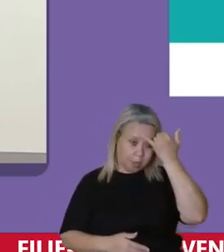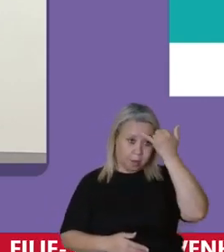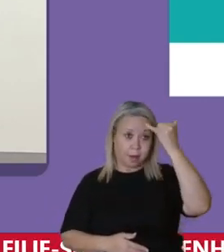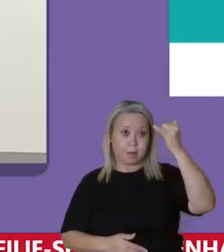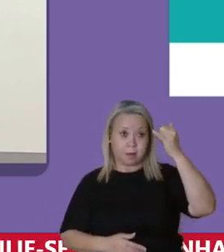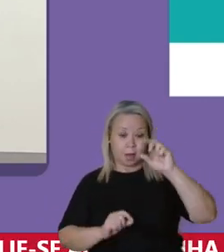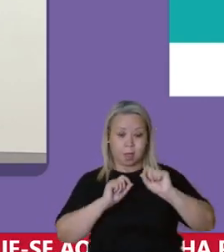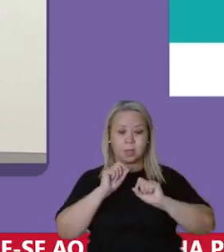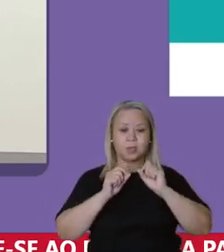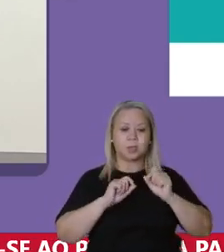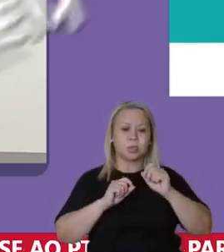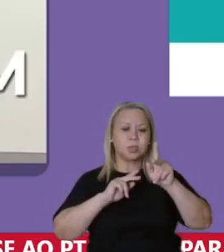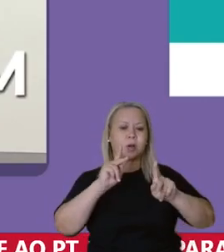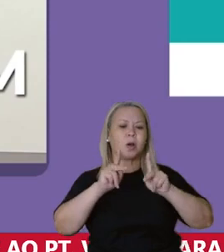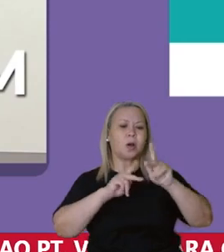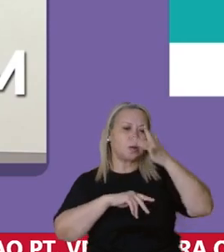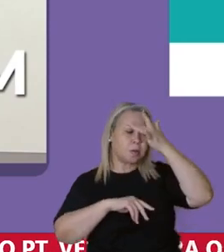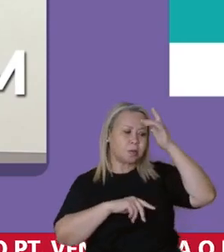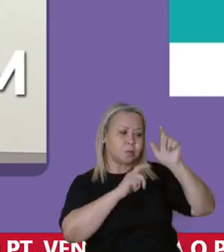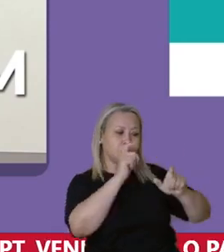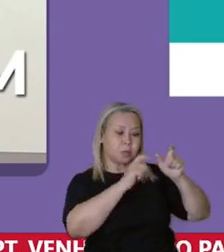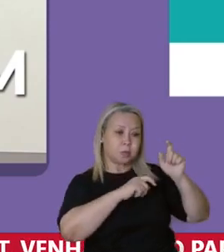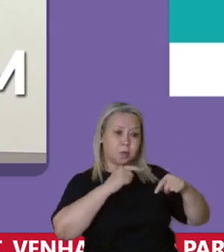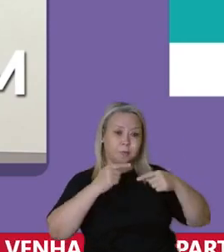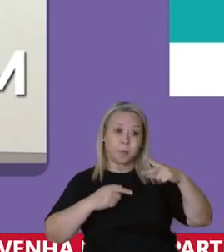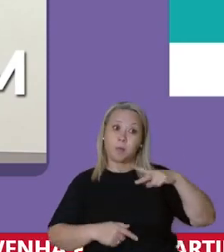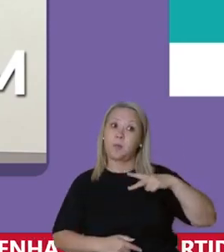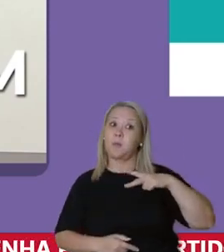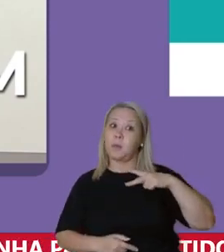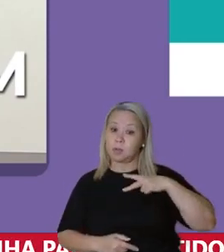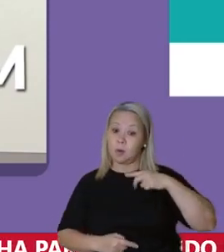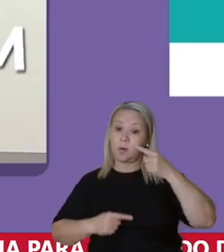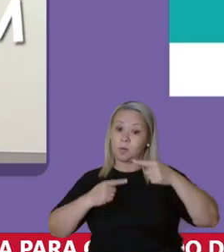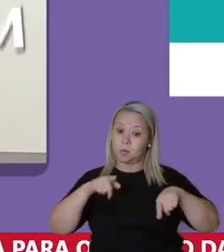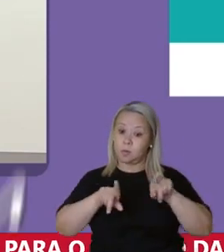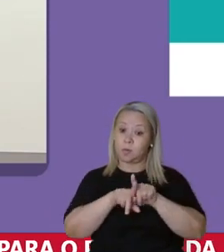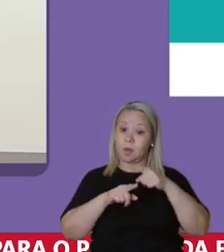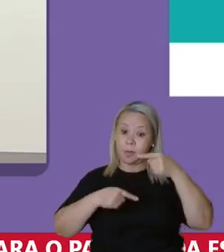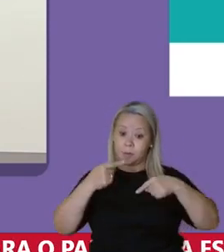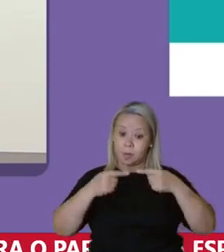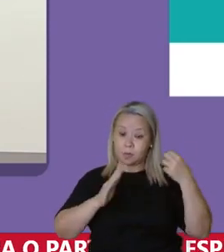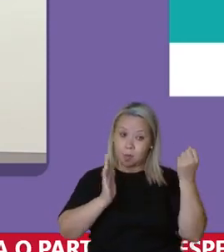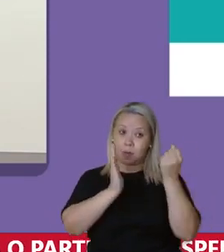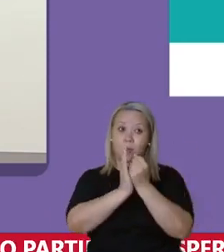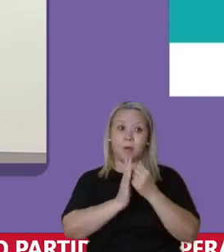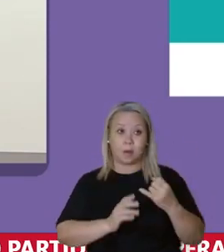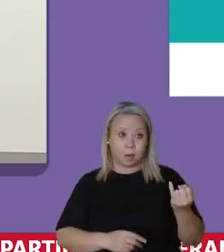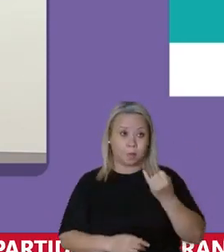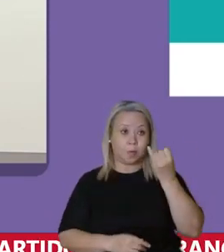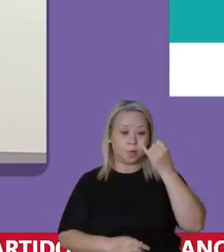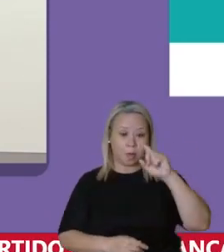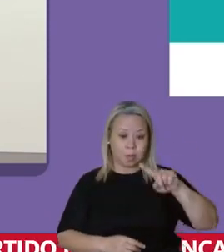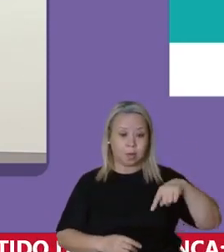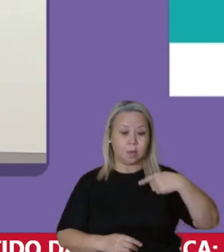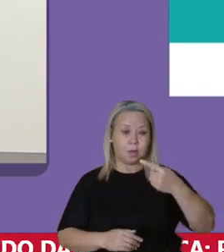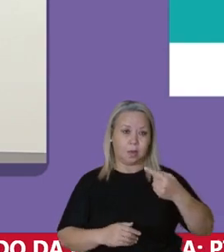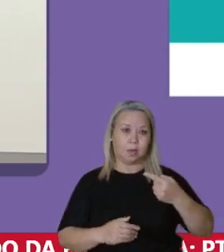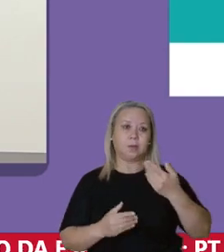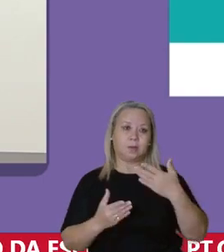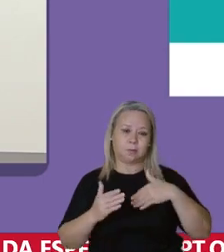de que o pessoal também é político, foi um marco muito importante desse